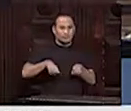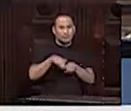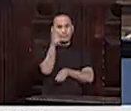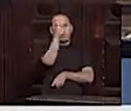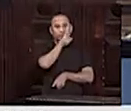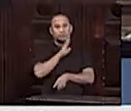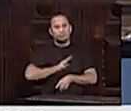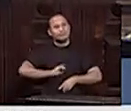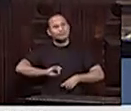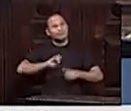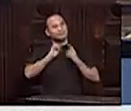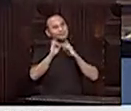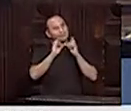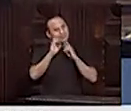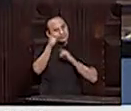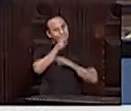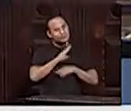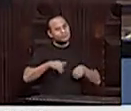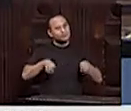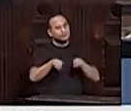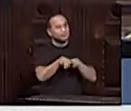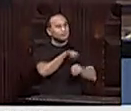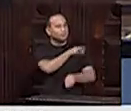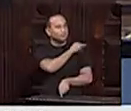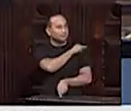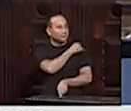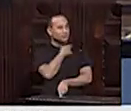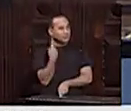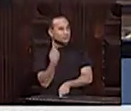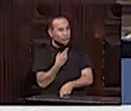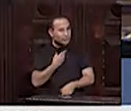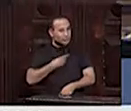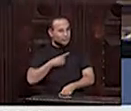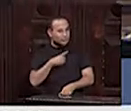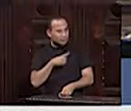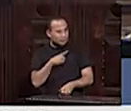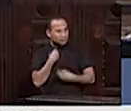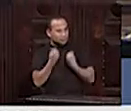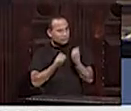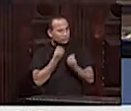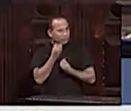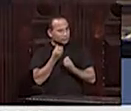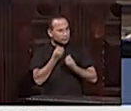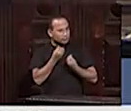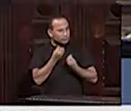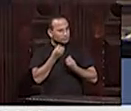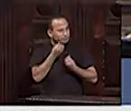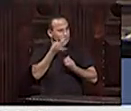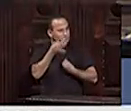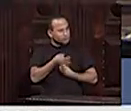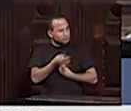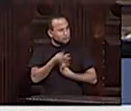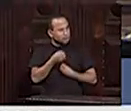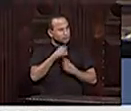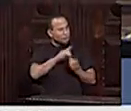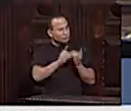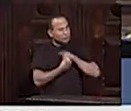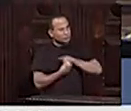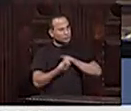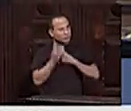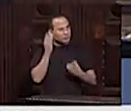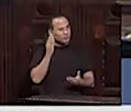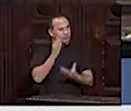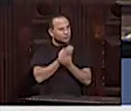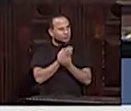e discutir o Brasil é discutir o Rio de Janeiro. Nós temos que nos colocar de novo firmemente contra o processo